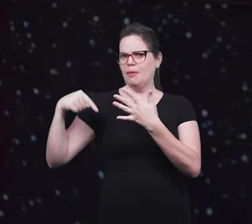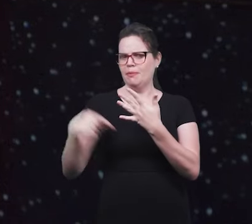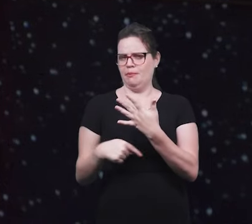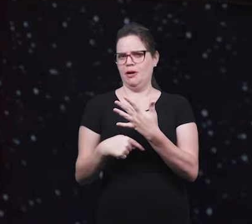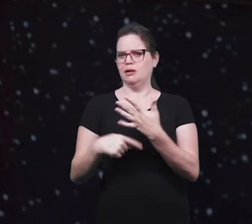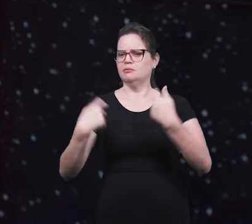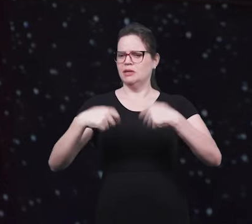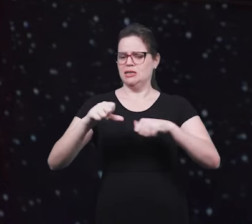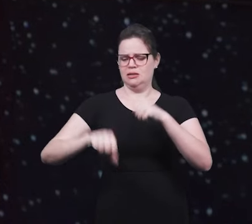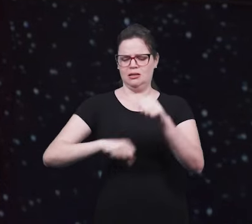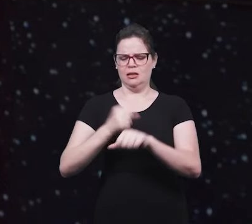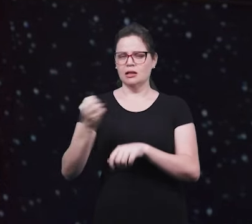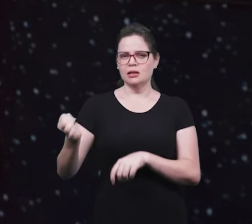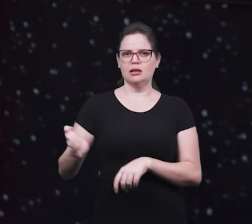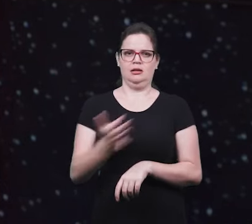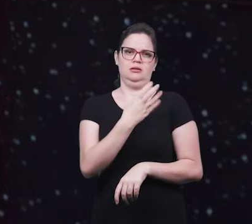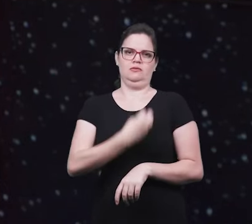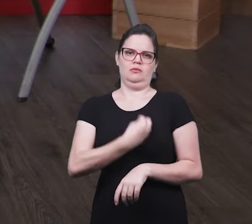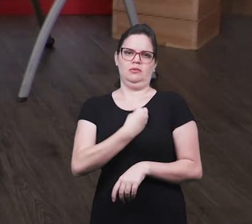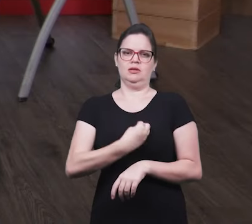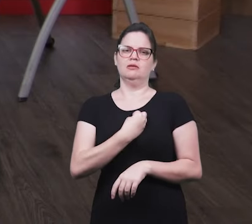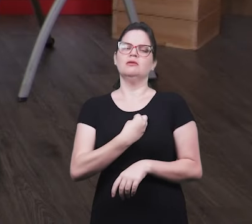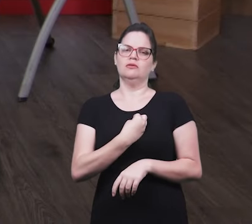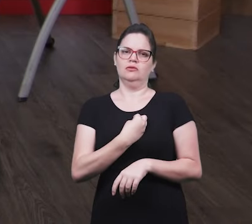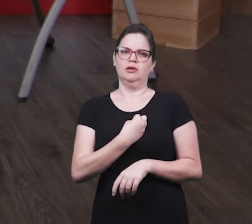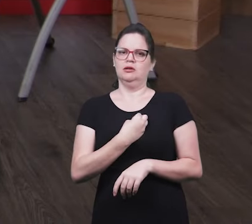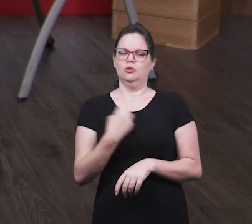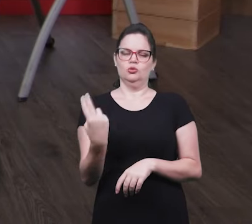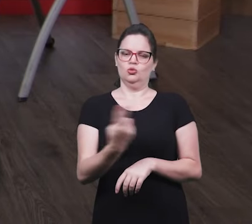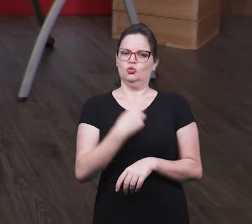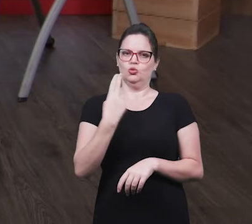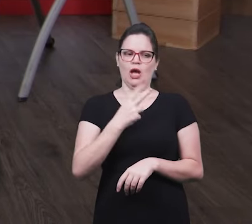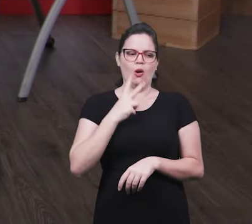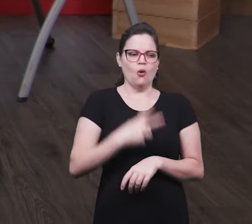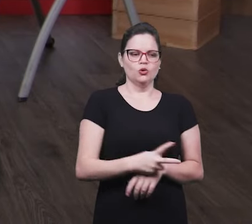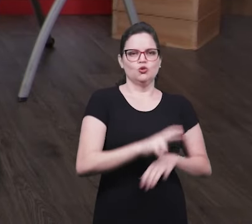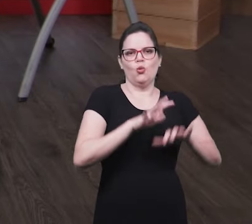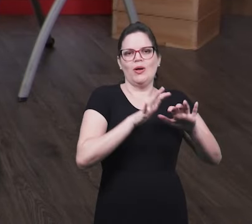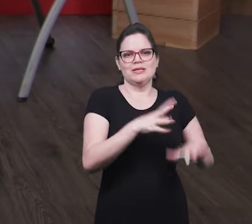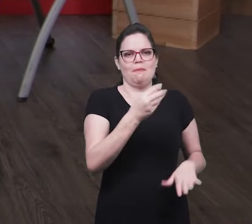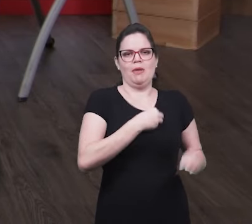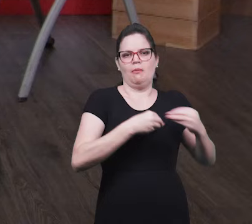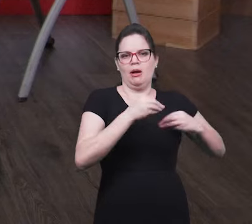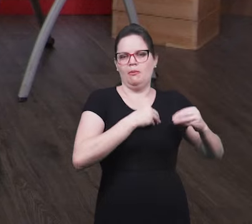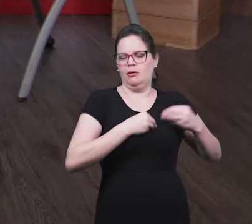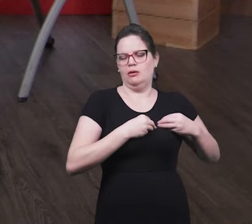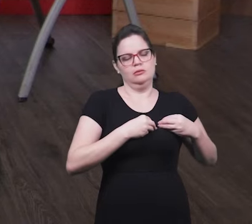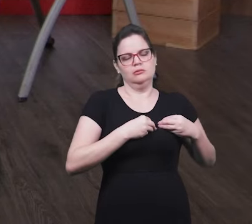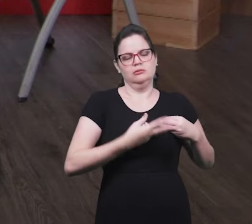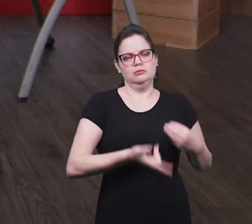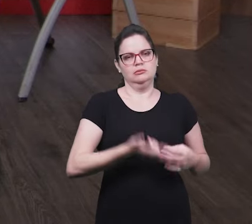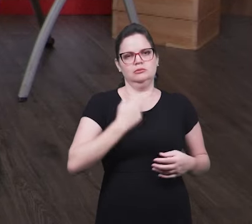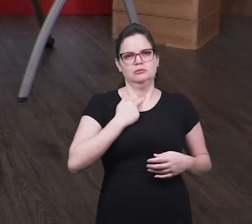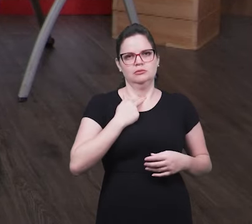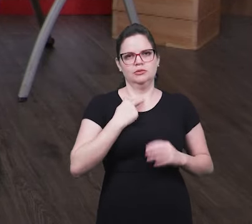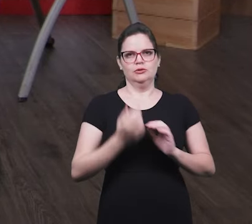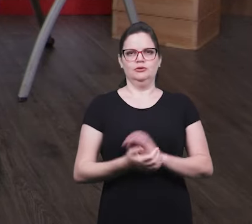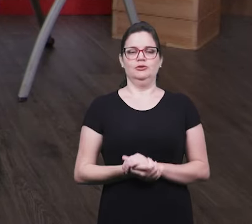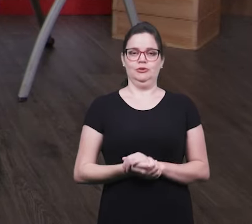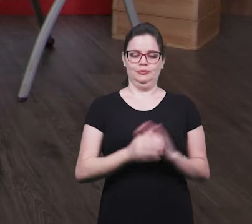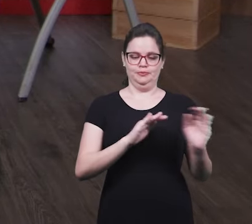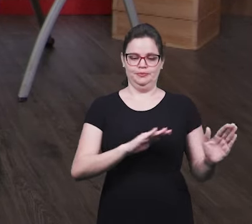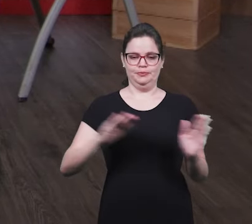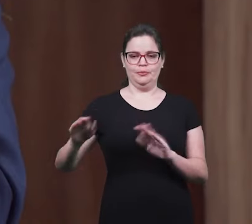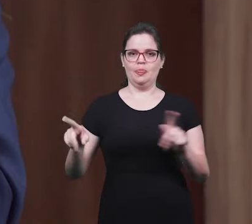uma transformação. Não há como. Amém. Vamos mudar agora para um outro episódio. Júlio, lá